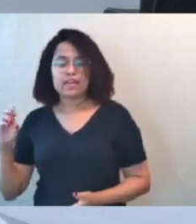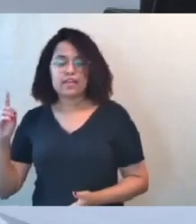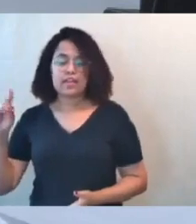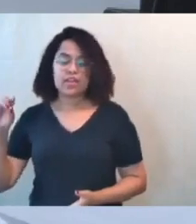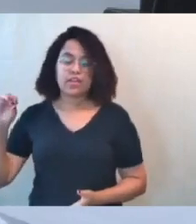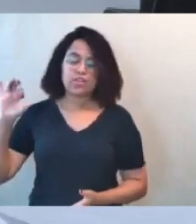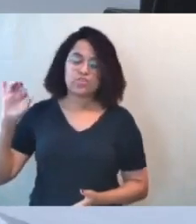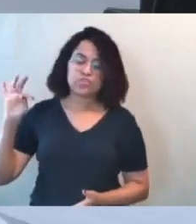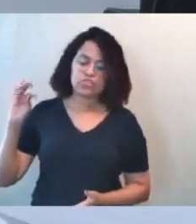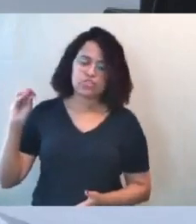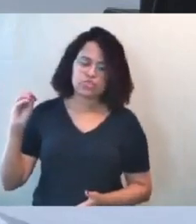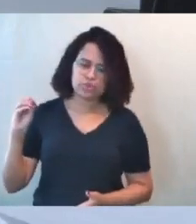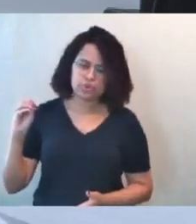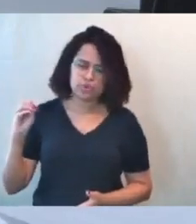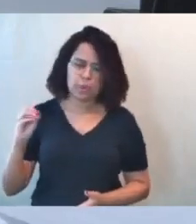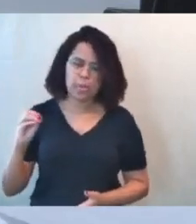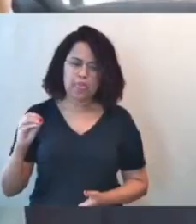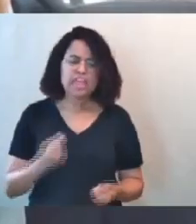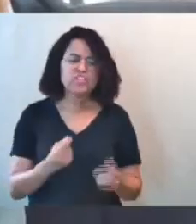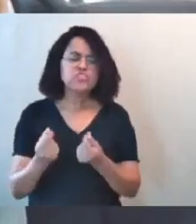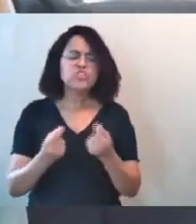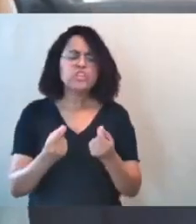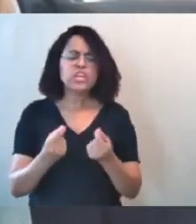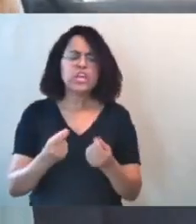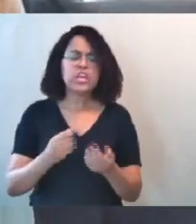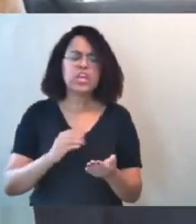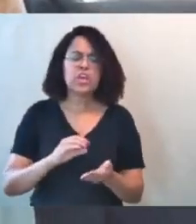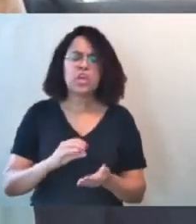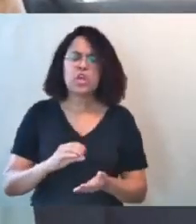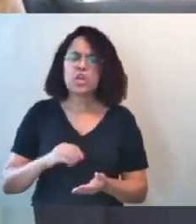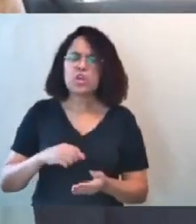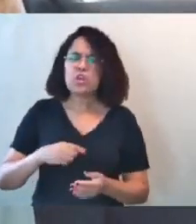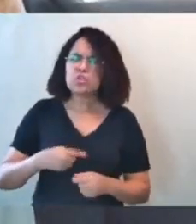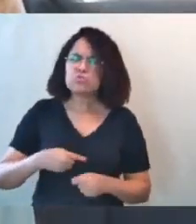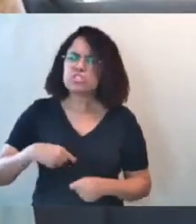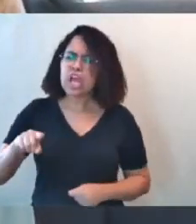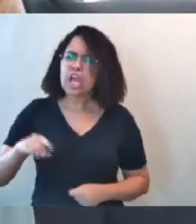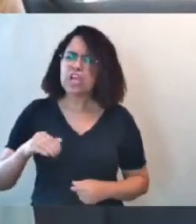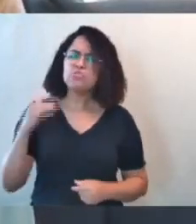da Transfácio ou foi da conta da Prefeitura?